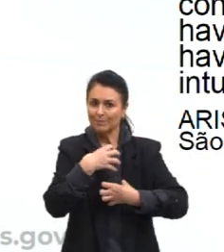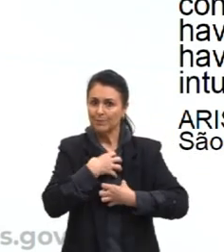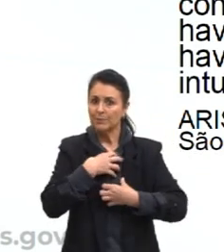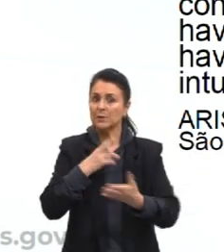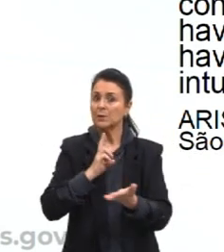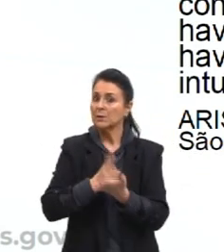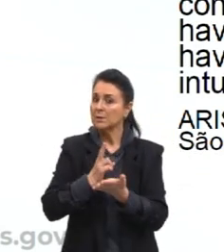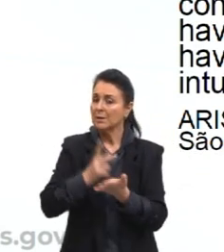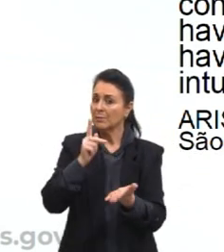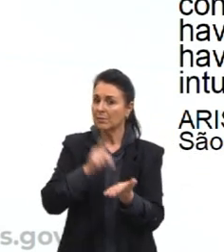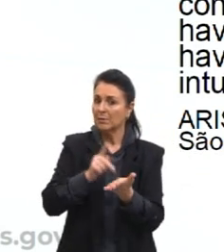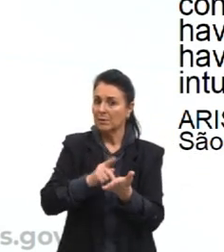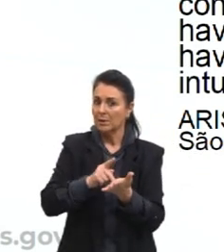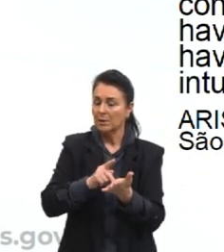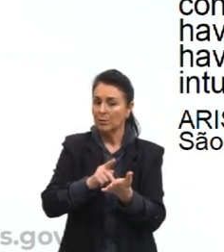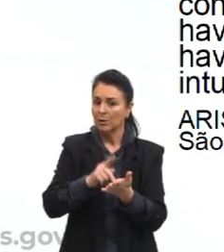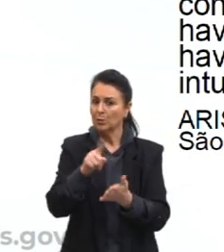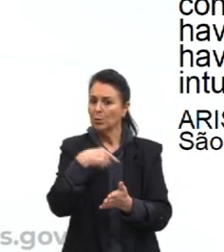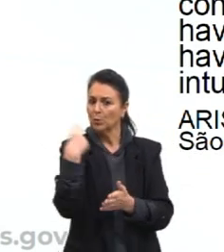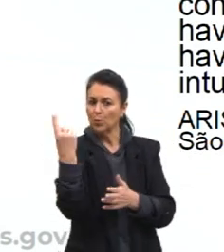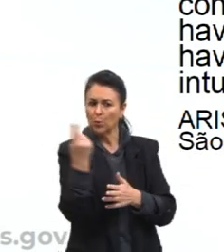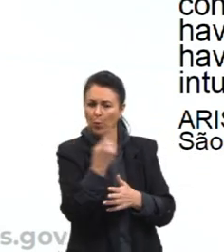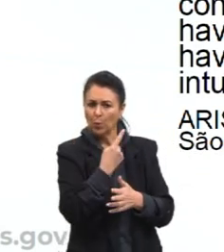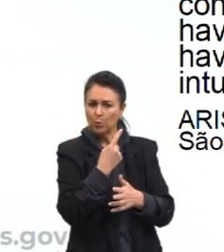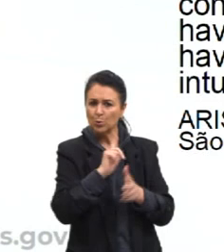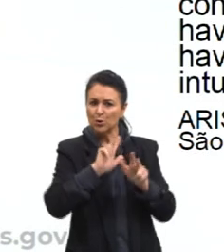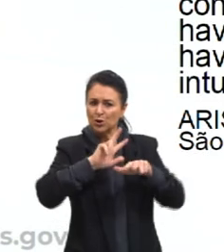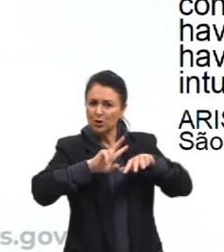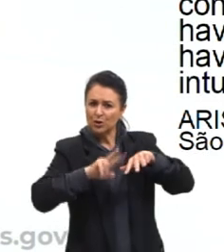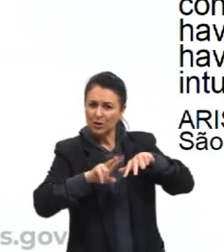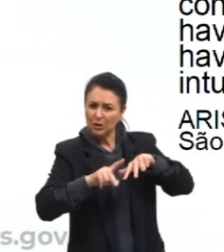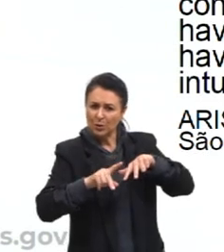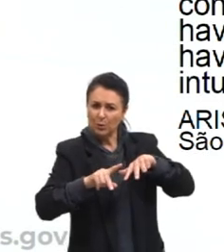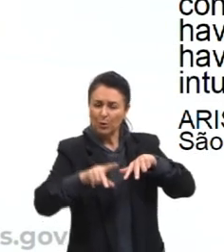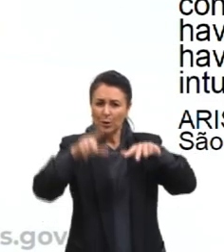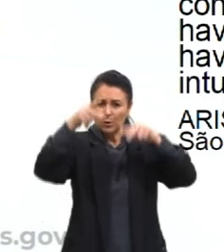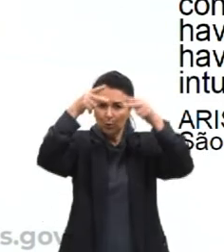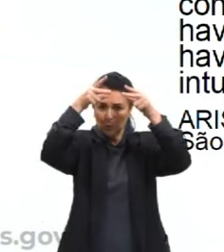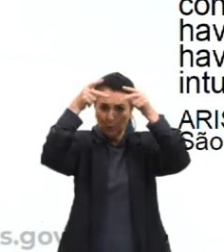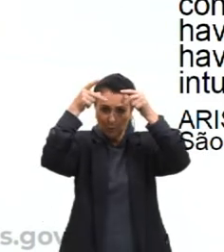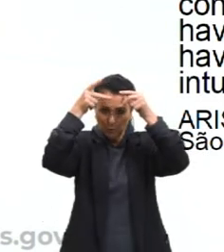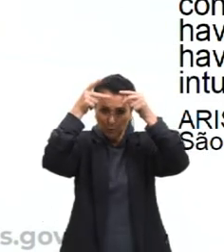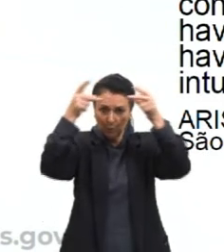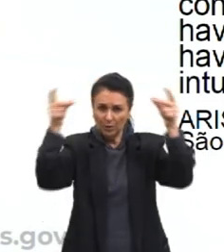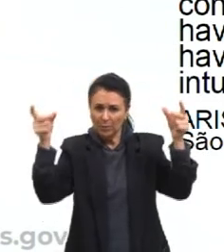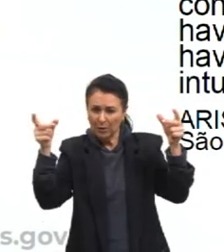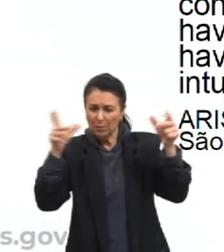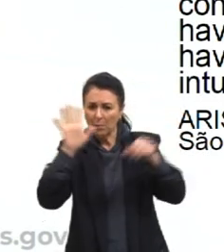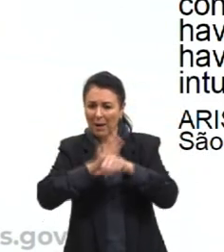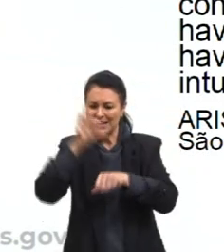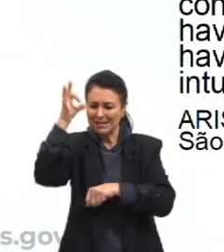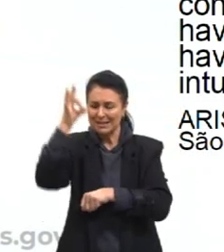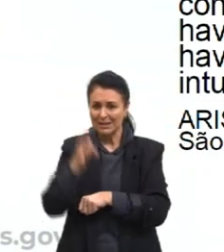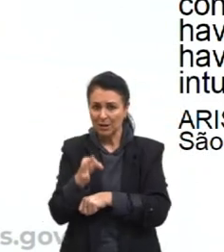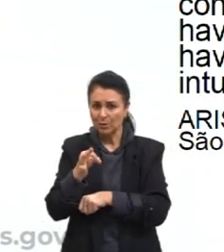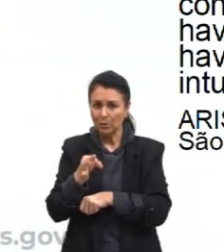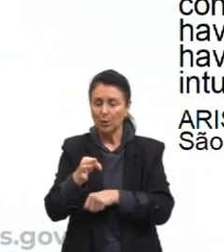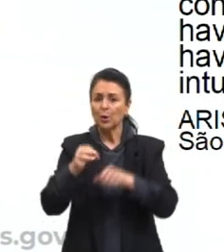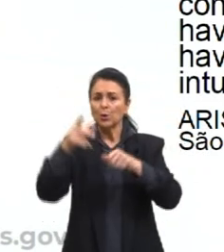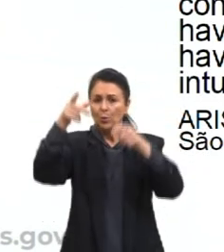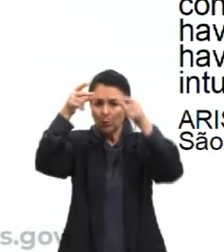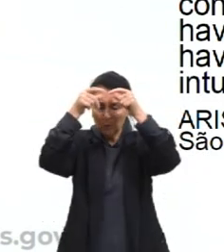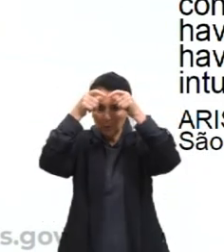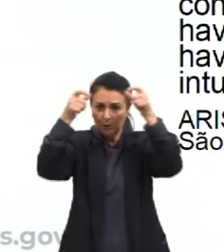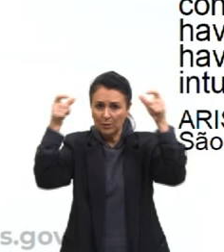e dado que nenhum outro gênero do conhecimento é mais exato que o conhecimento científico exceto a